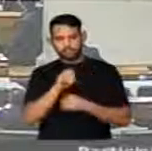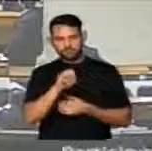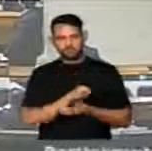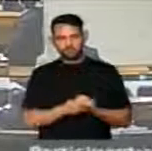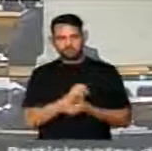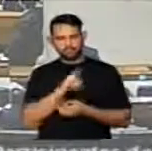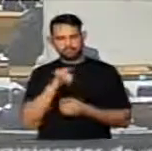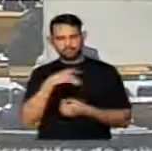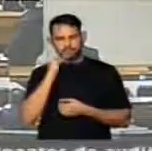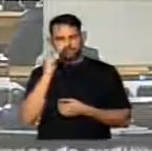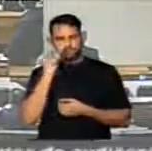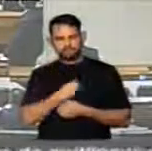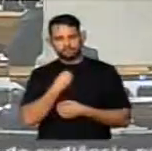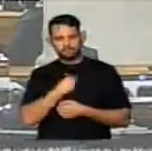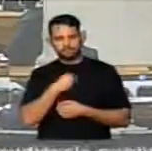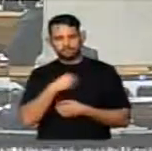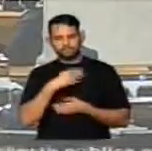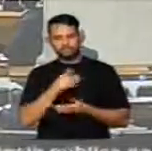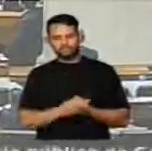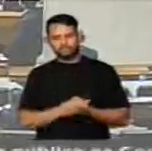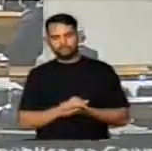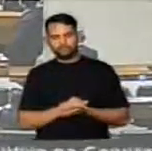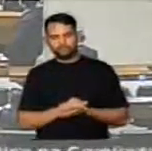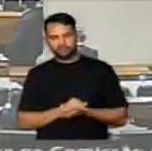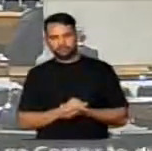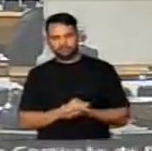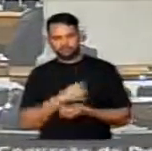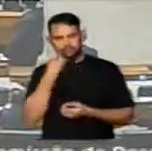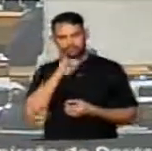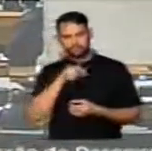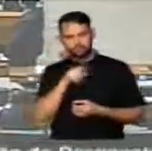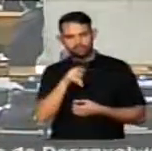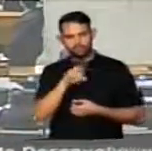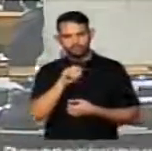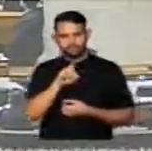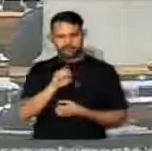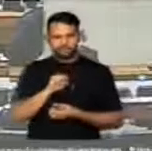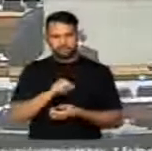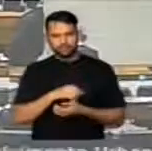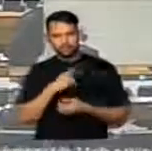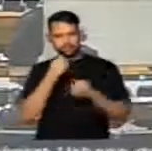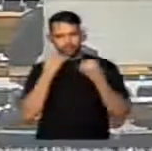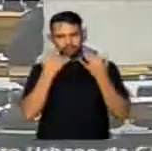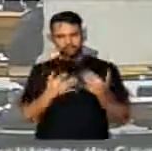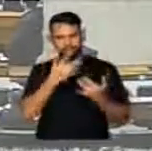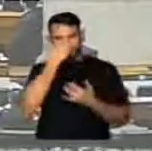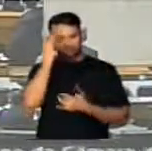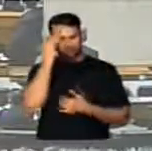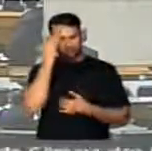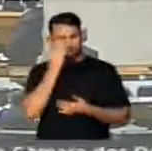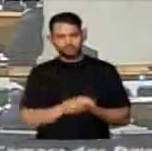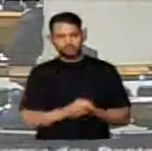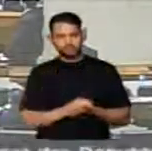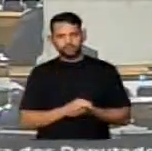deputado. Peço a palavra como líder agora. Primeiro nós vamos ler o parecer do deputado Júlio Lopes. Senhor